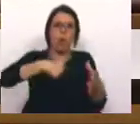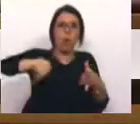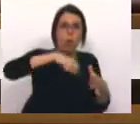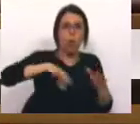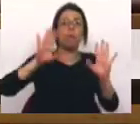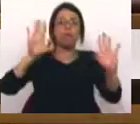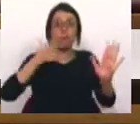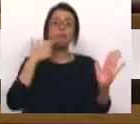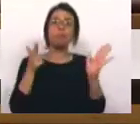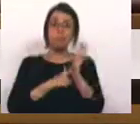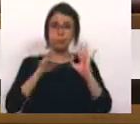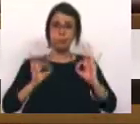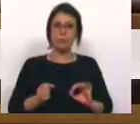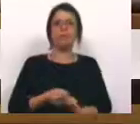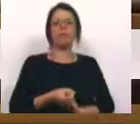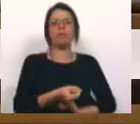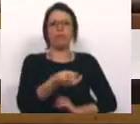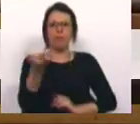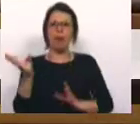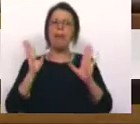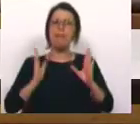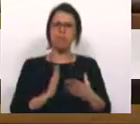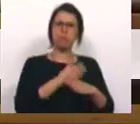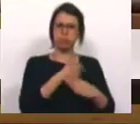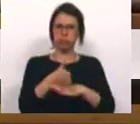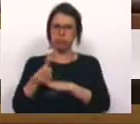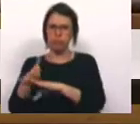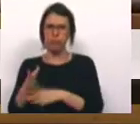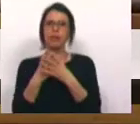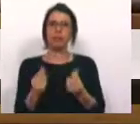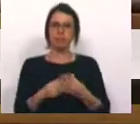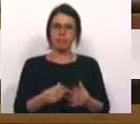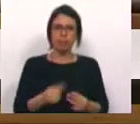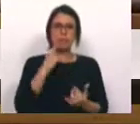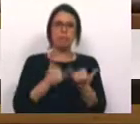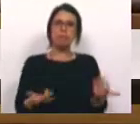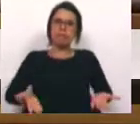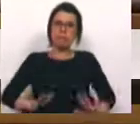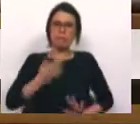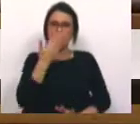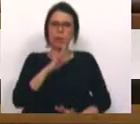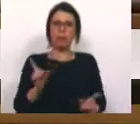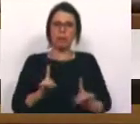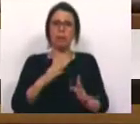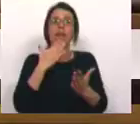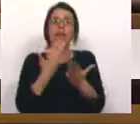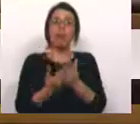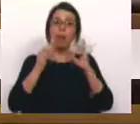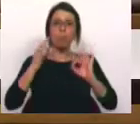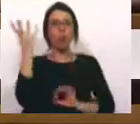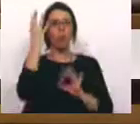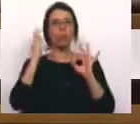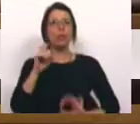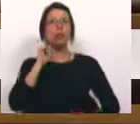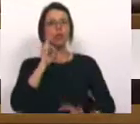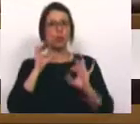A verdade é que são várias as frentes em que é preciso atuar para combater posturas de risco e para desenvolver uma cultura